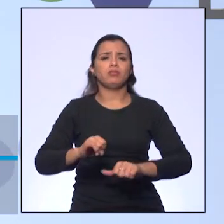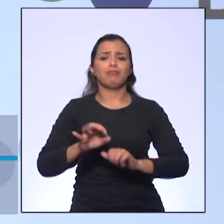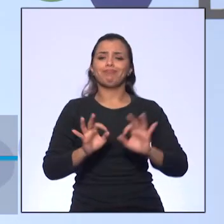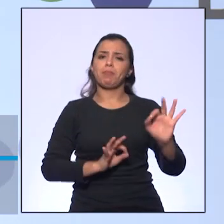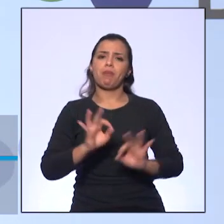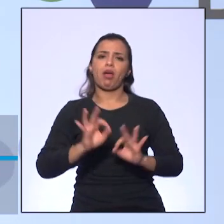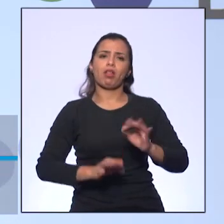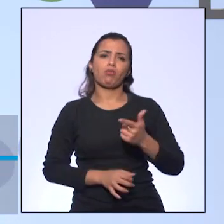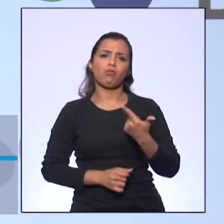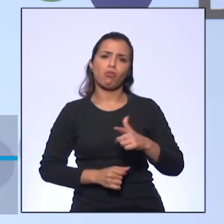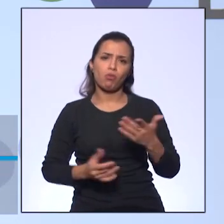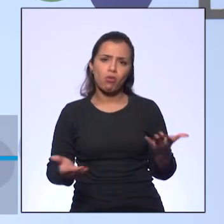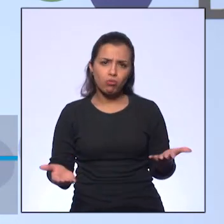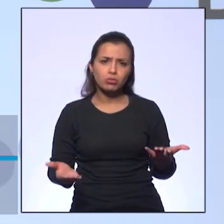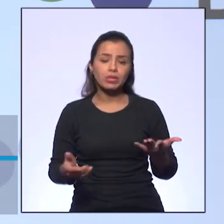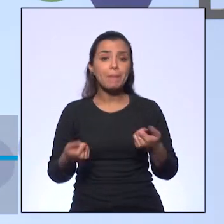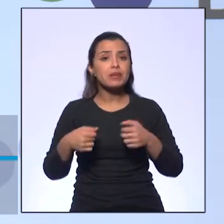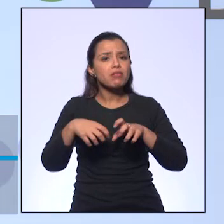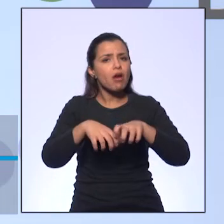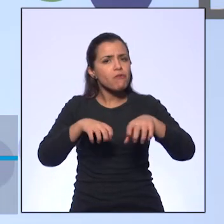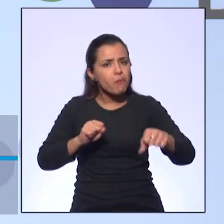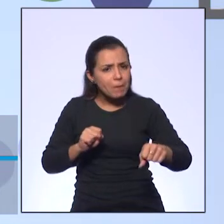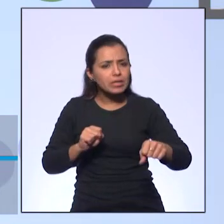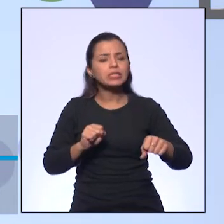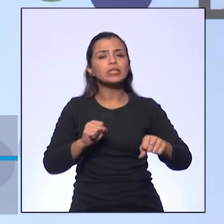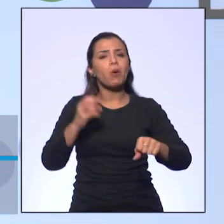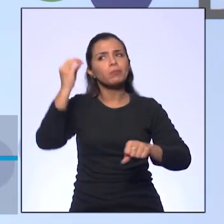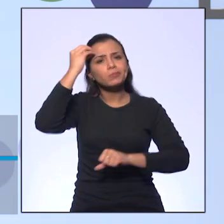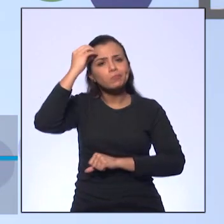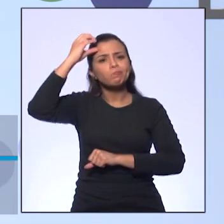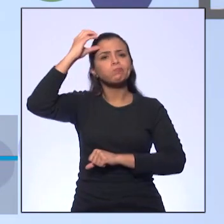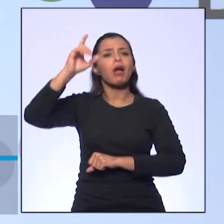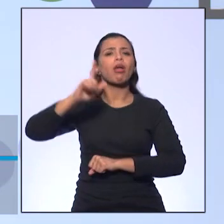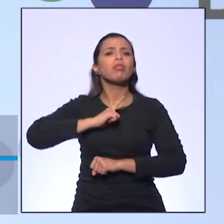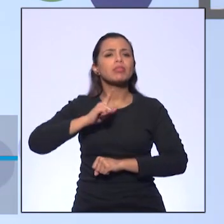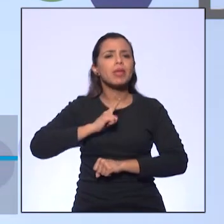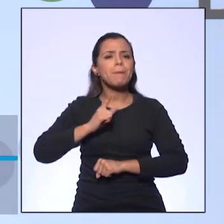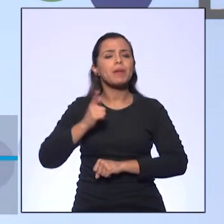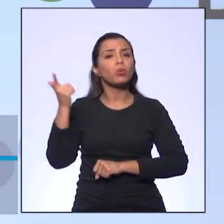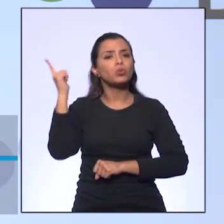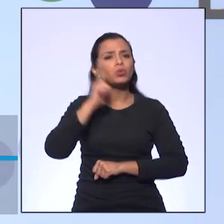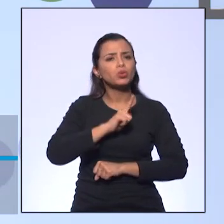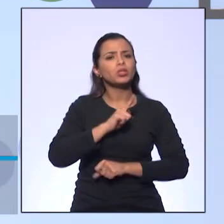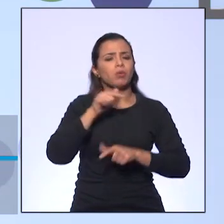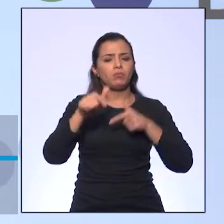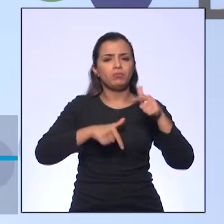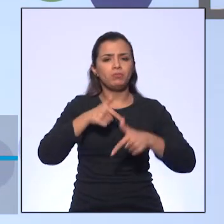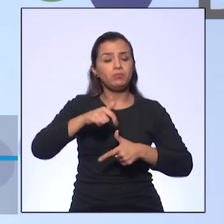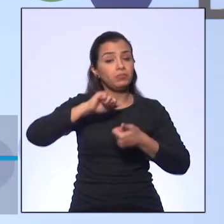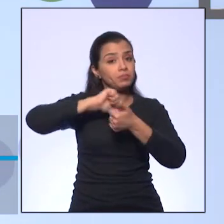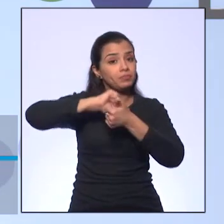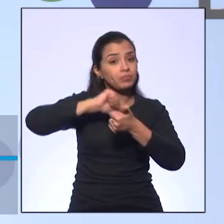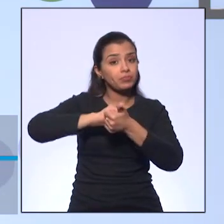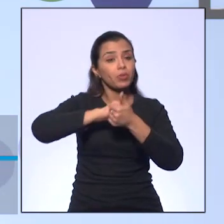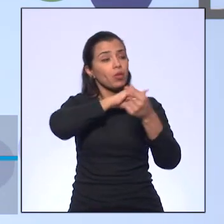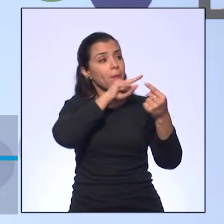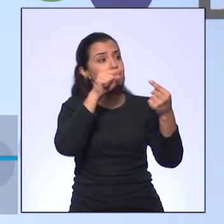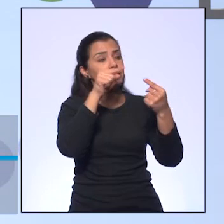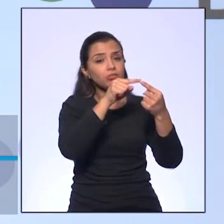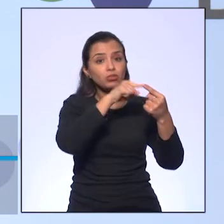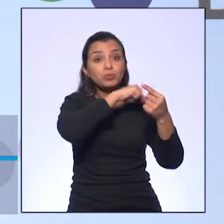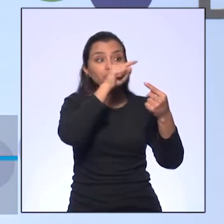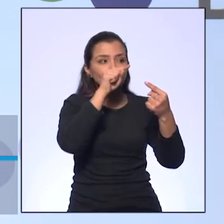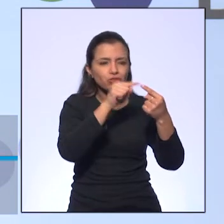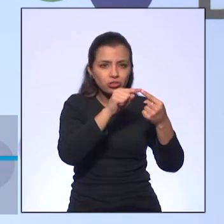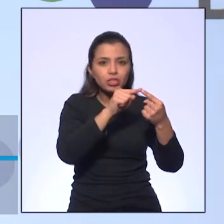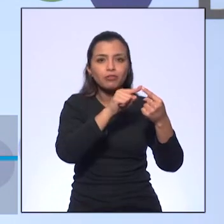escola adequada, com uma formação que possibilite conseguir um emprego de qualidade e alcançar os seus objetivos de vida, os